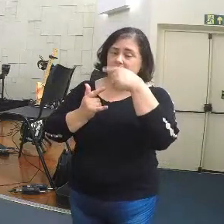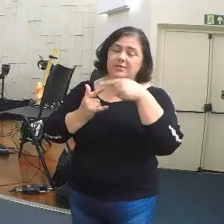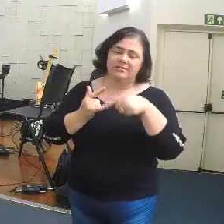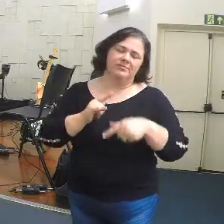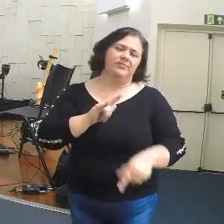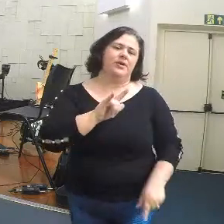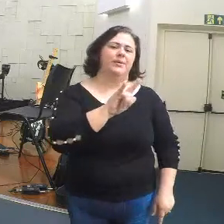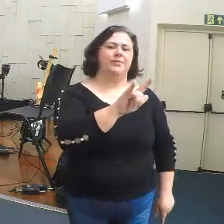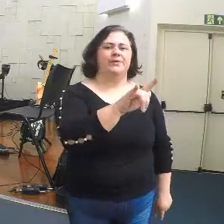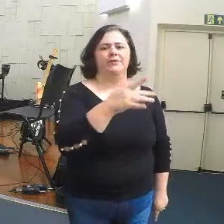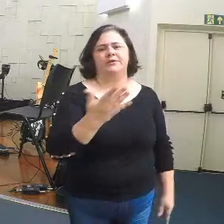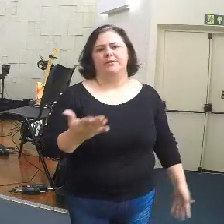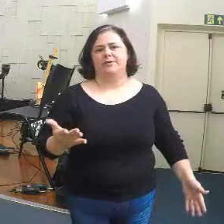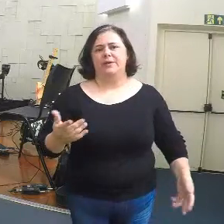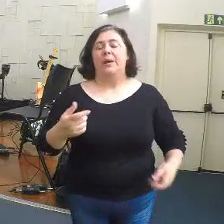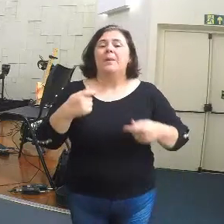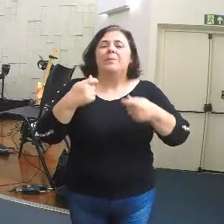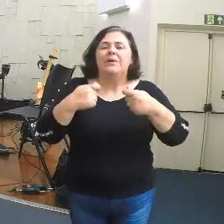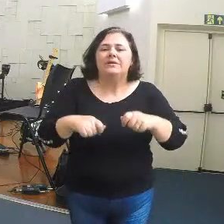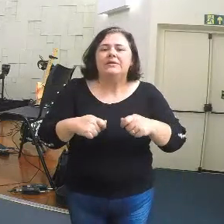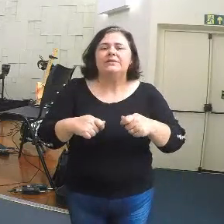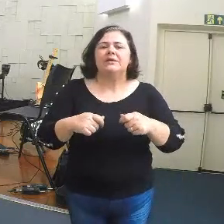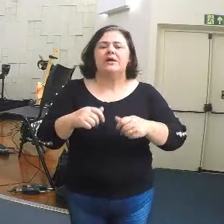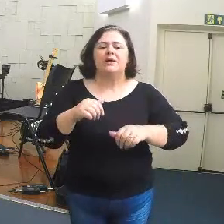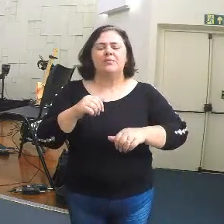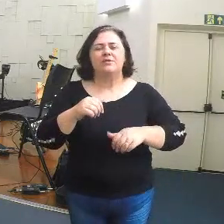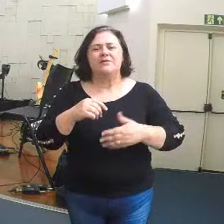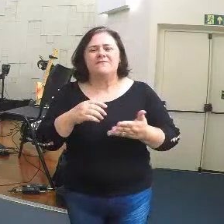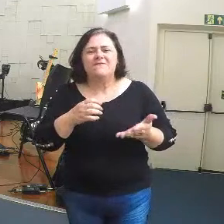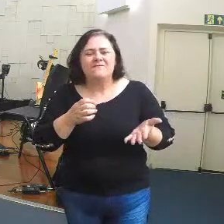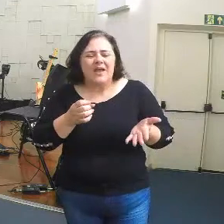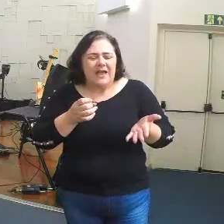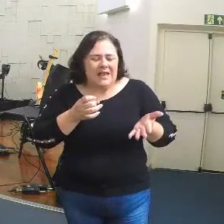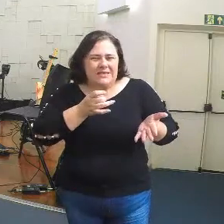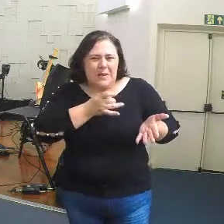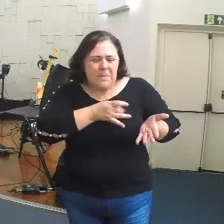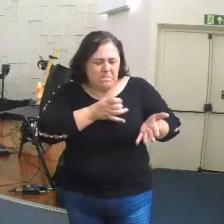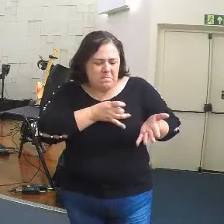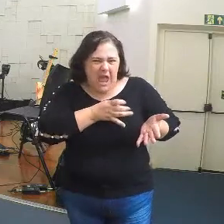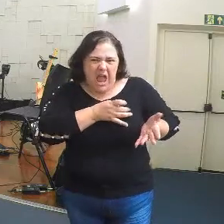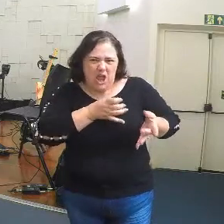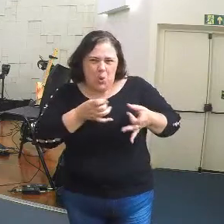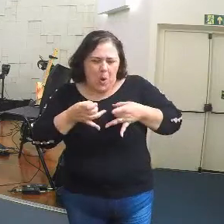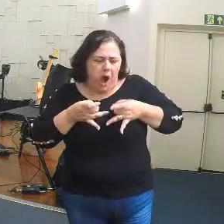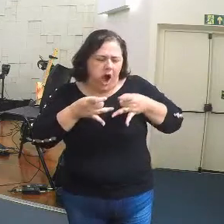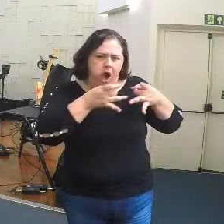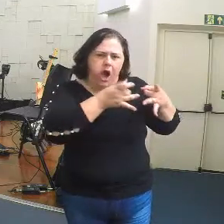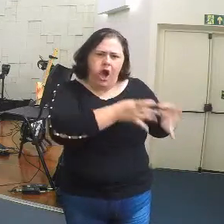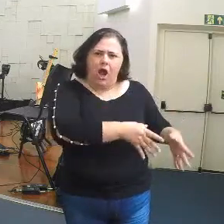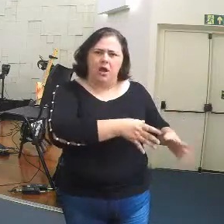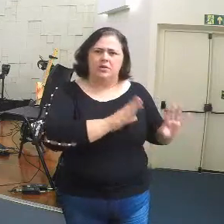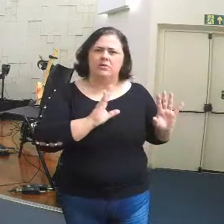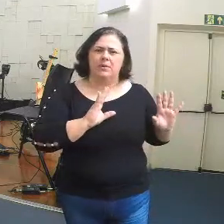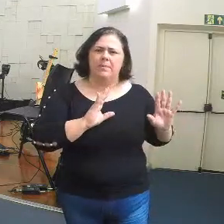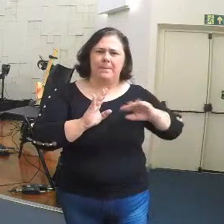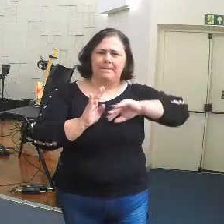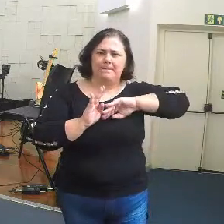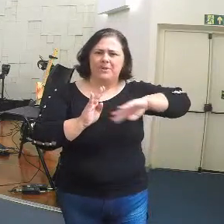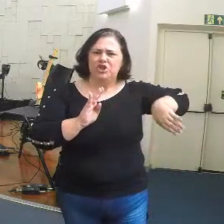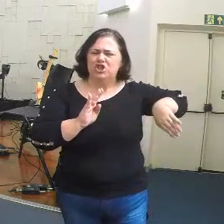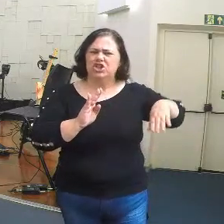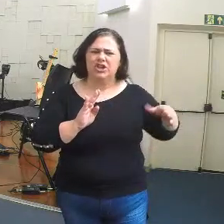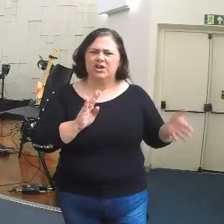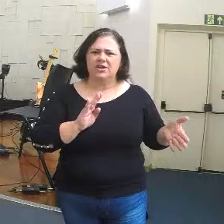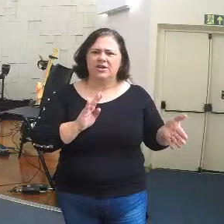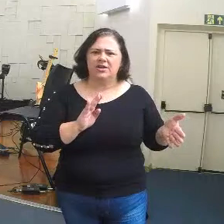vai aperfeiçoando esse amor, vencendo o medo, expulsando o medo e obedecendo. O que o versículo 21 diz